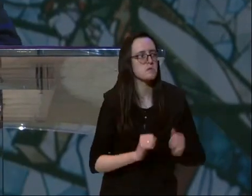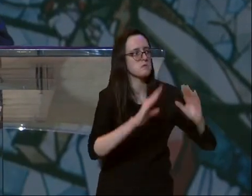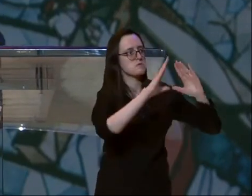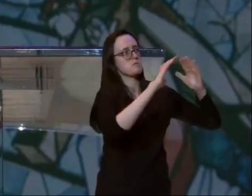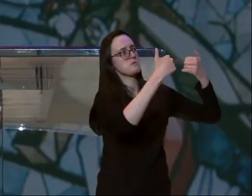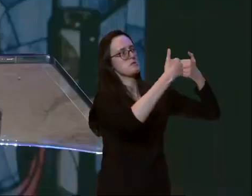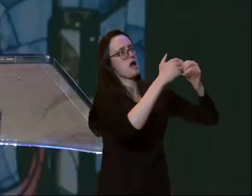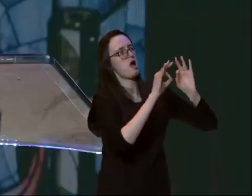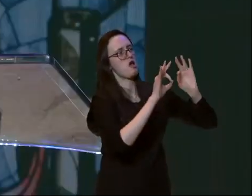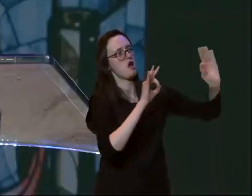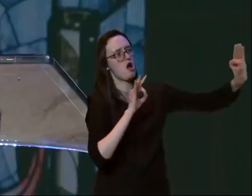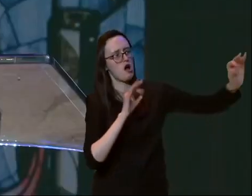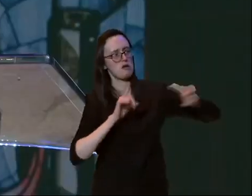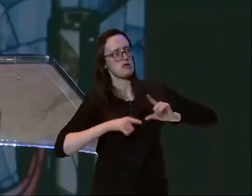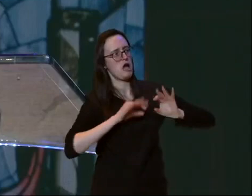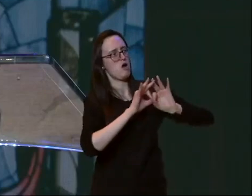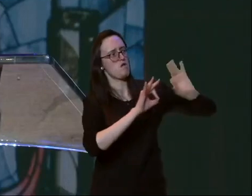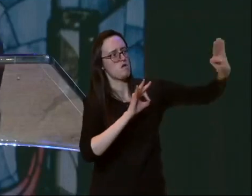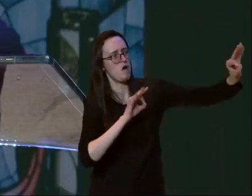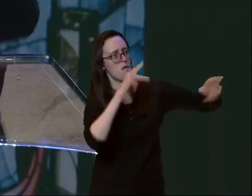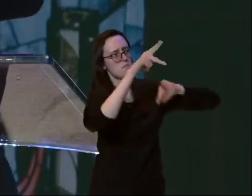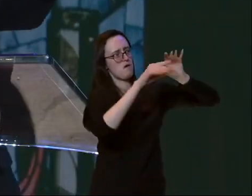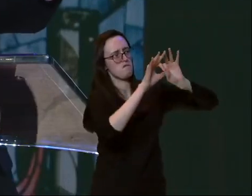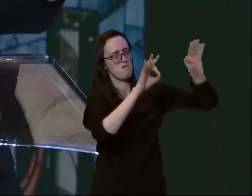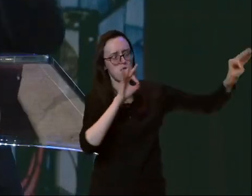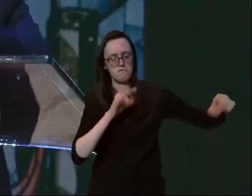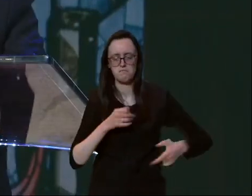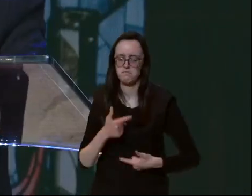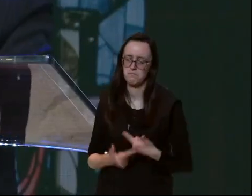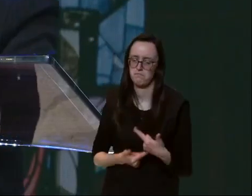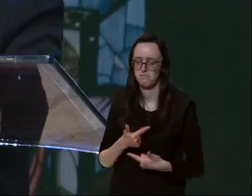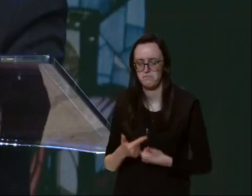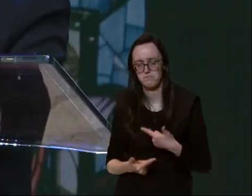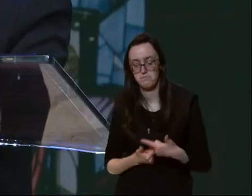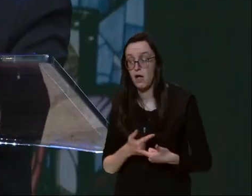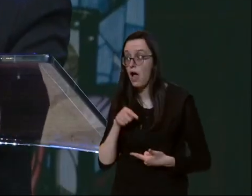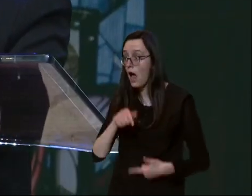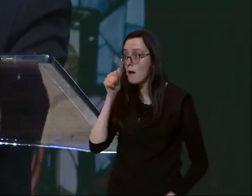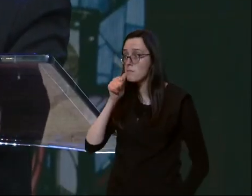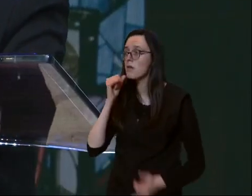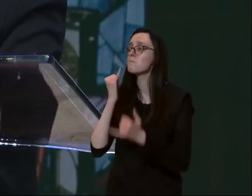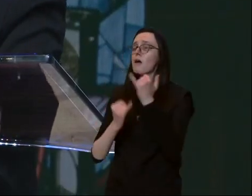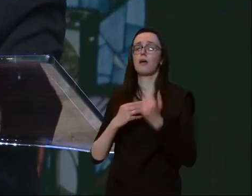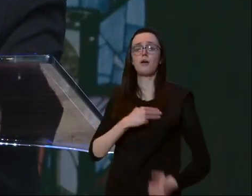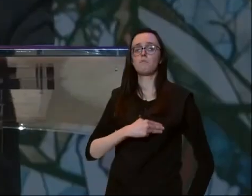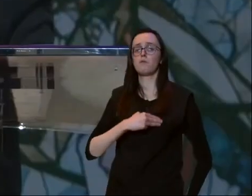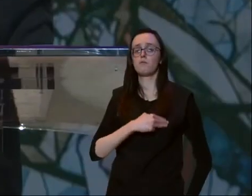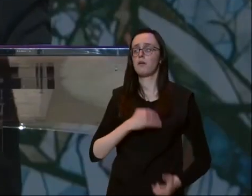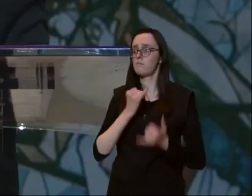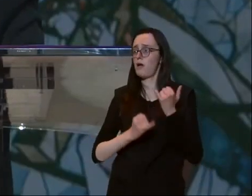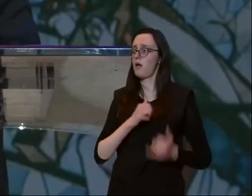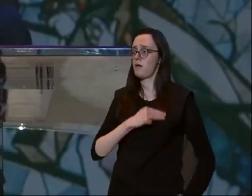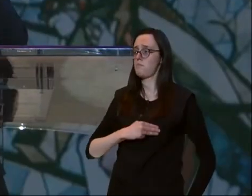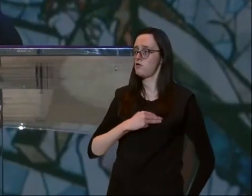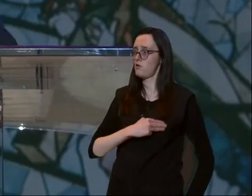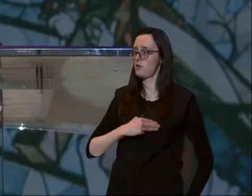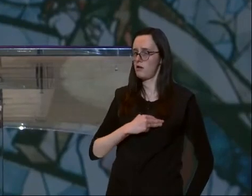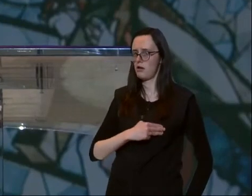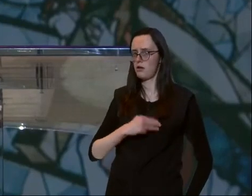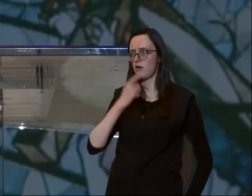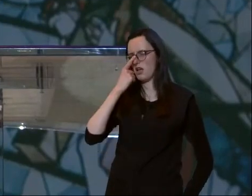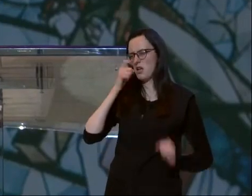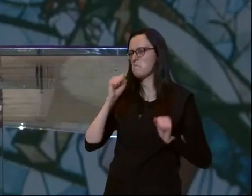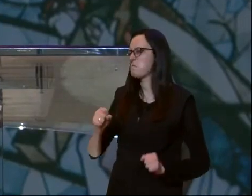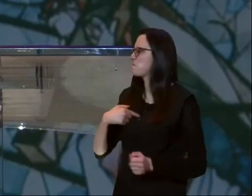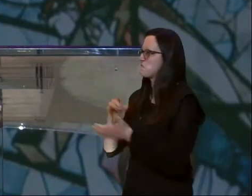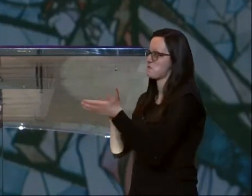tabernáculo, do templo, mas missionária, sem ódio no coração. Ela podia